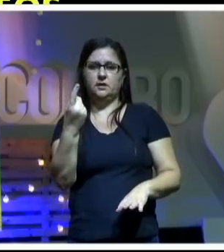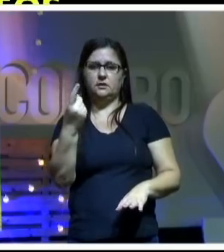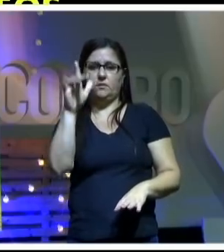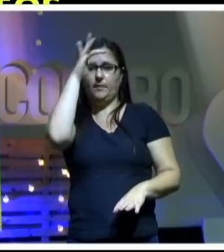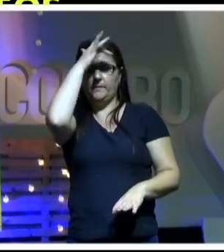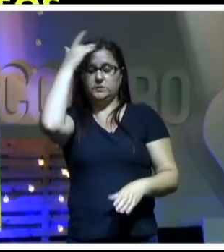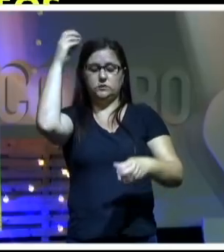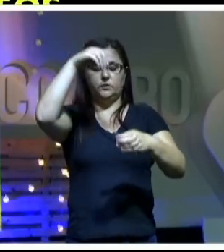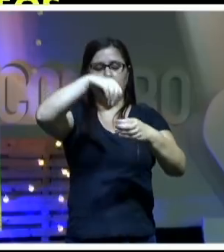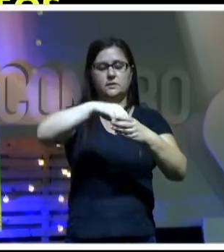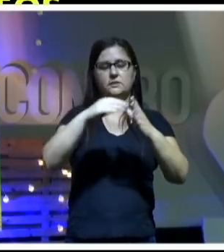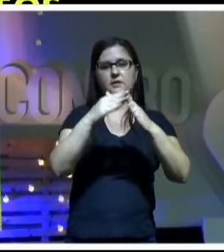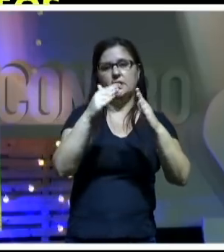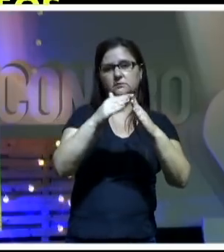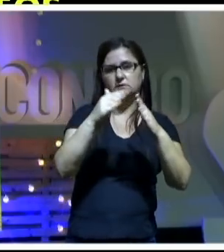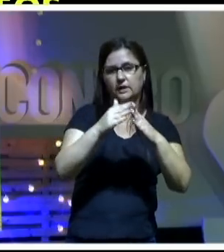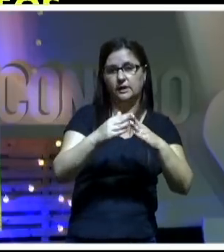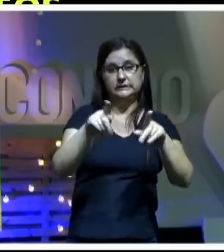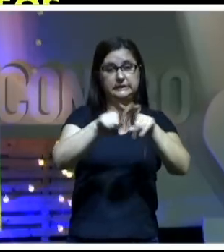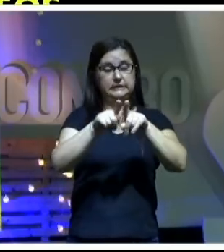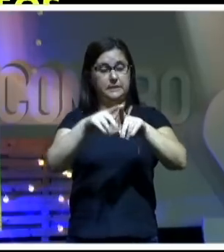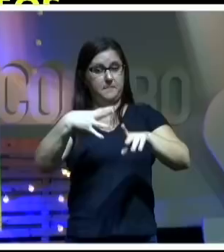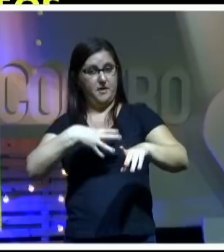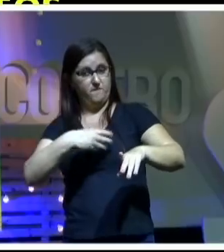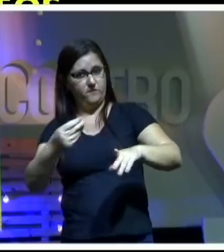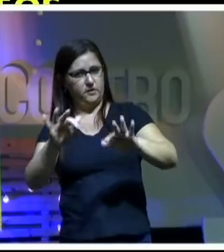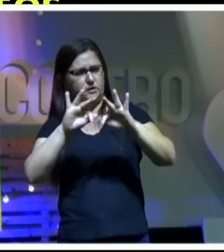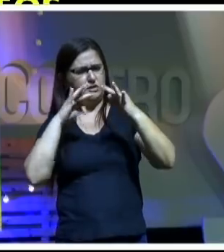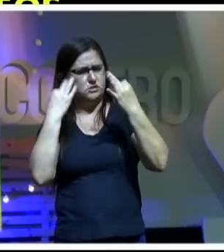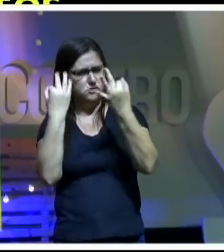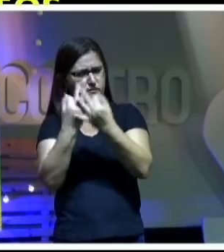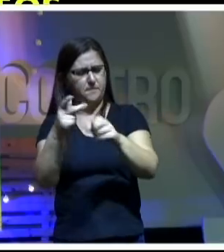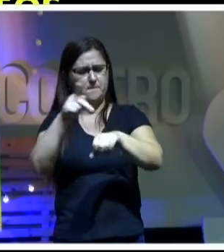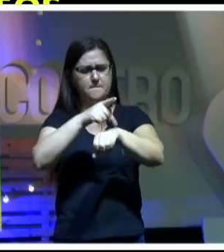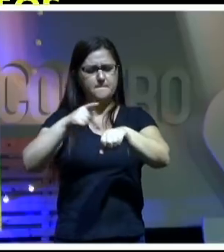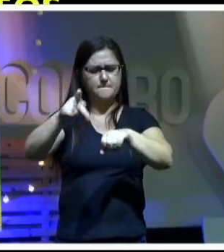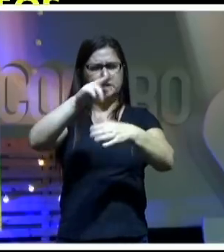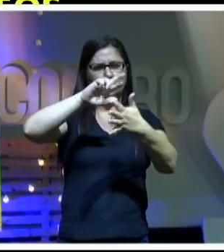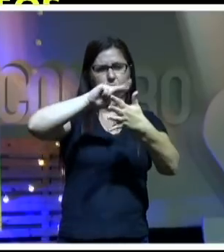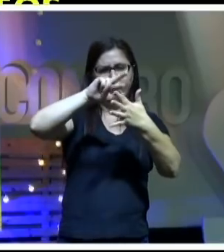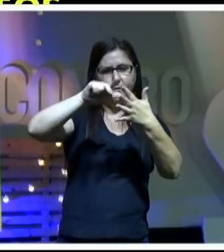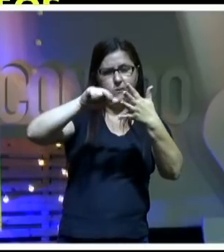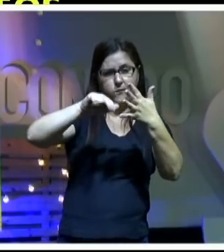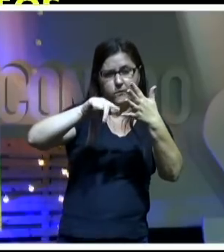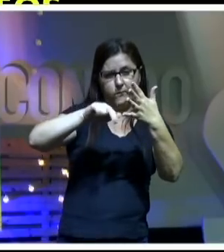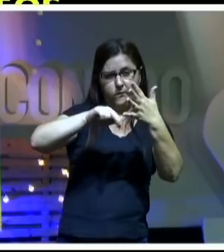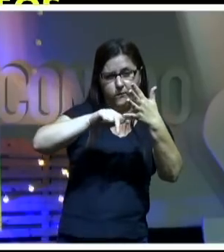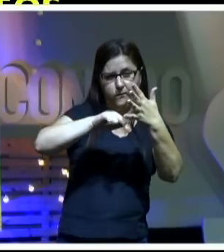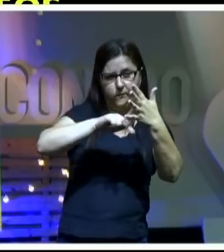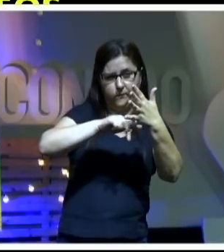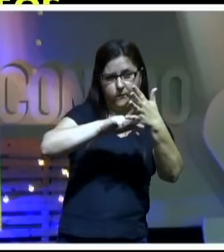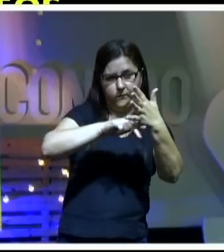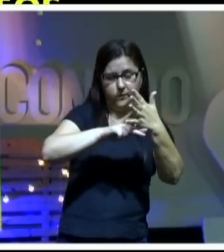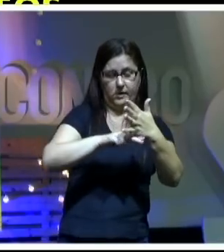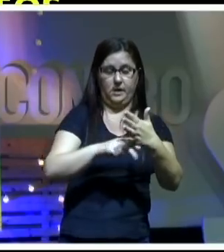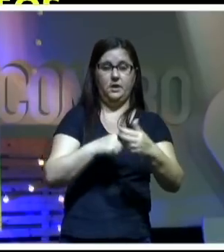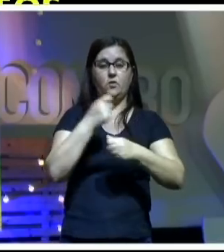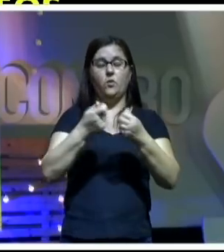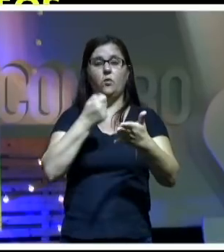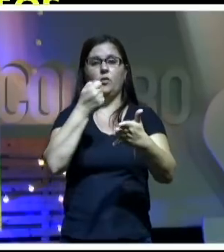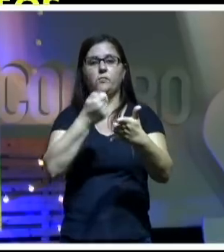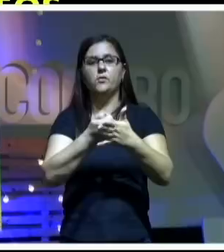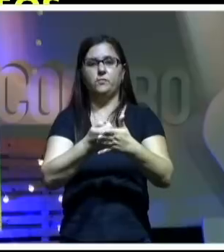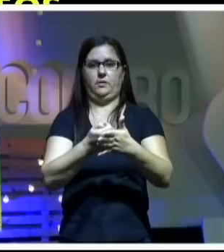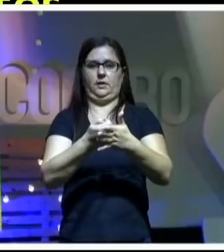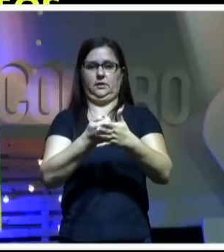65 crianças filhos de 11 países diferentes ea economia anual que é 60 o estudante tem